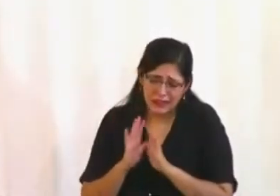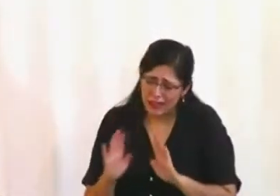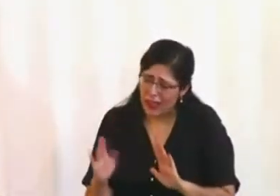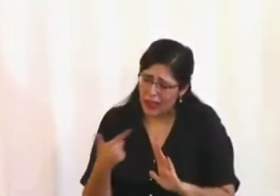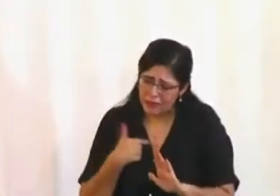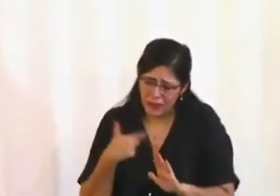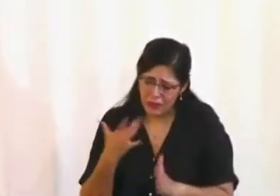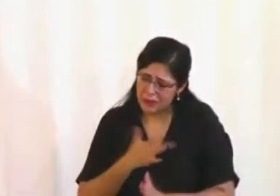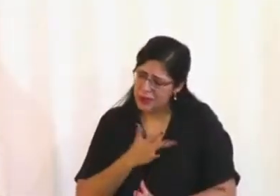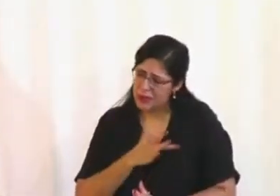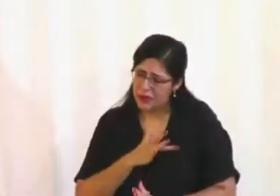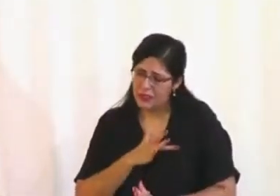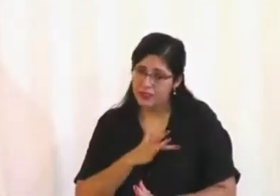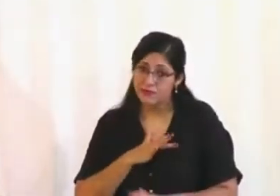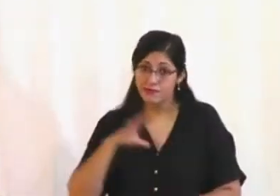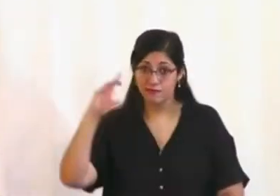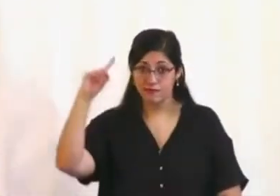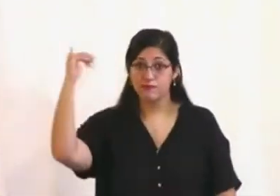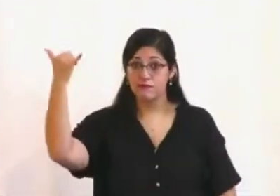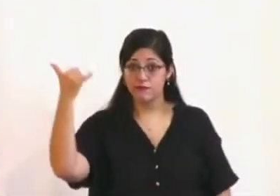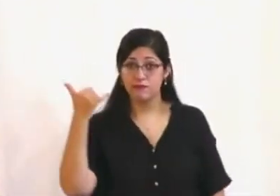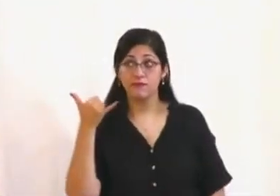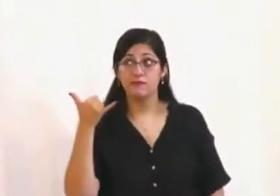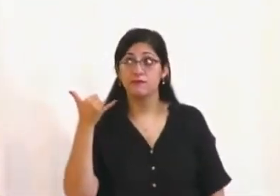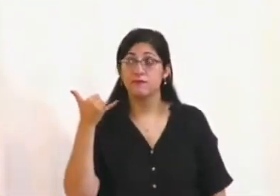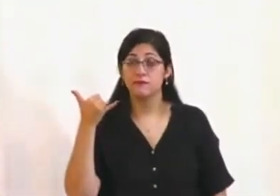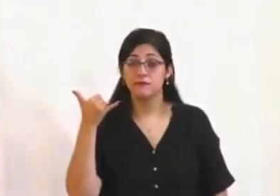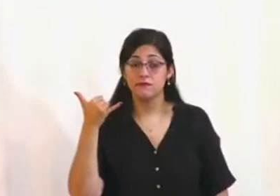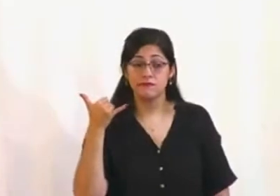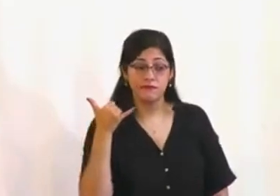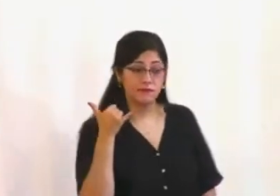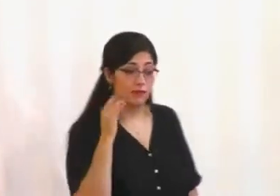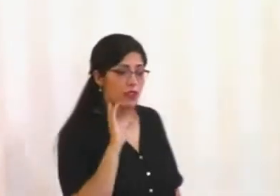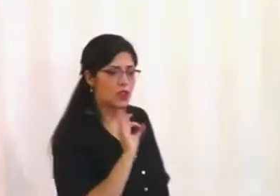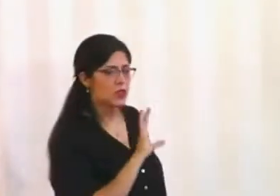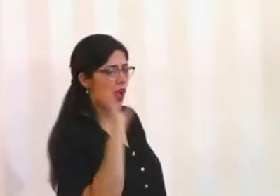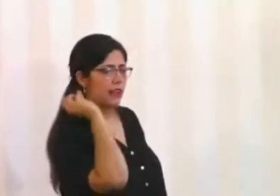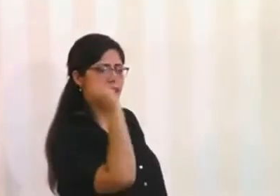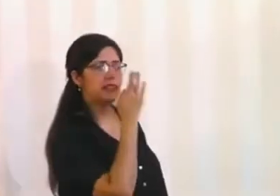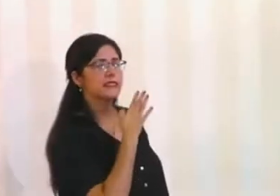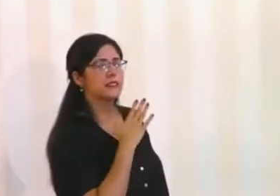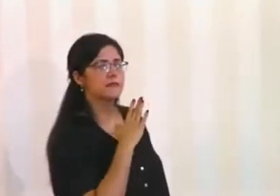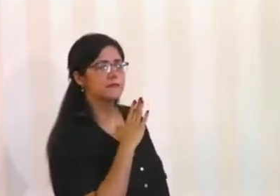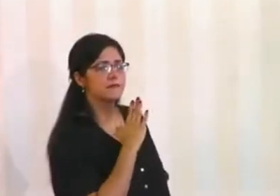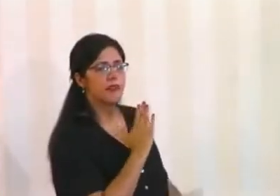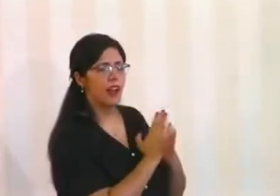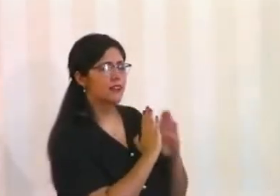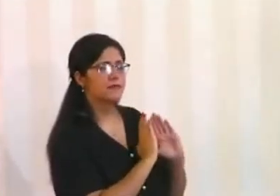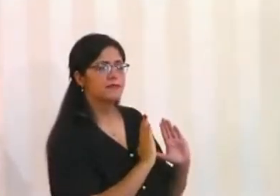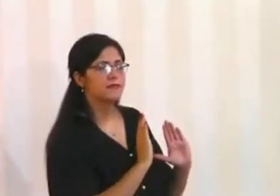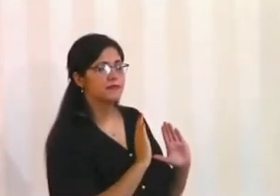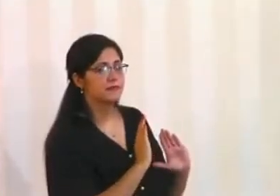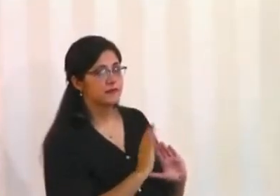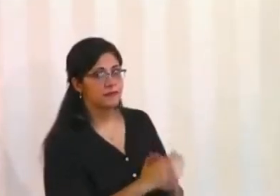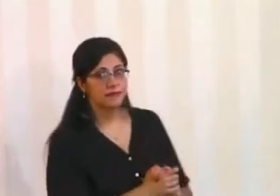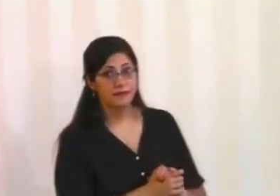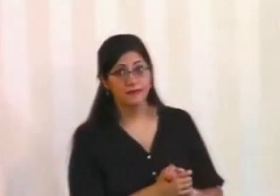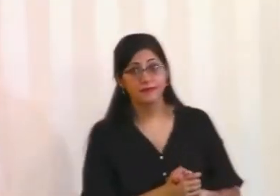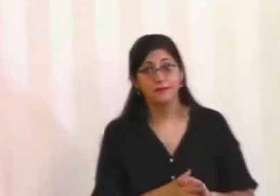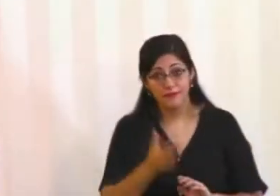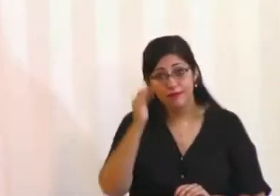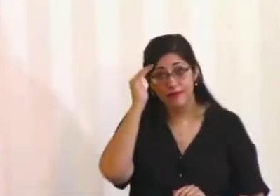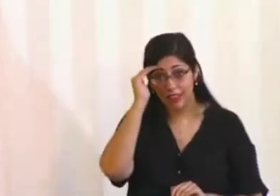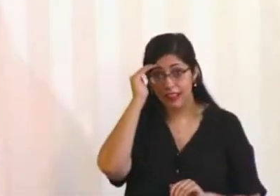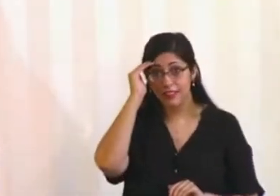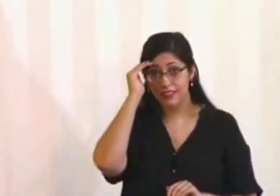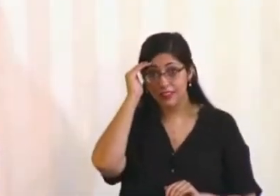E Deus vai falar com você: meu filho, minha filha, a minha graça te basta. O meu poder se aperfeiçoa na